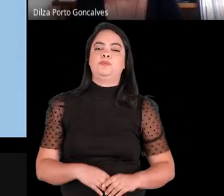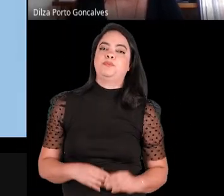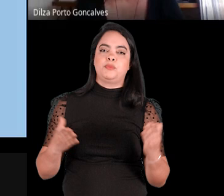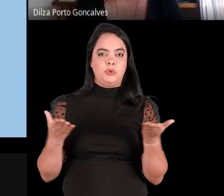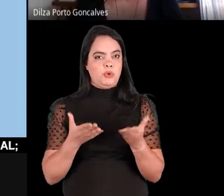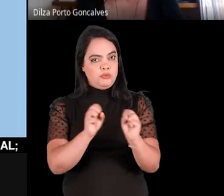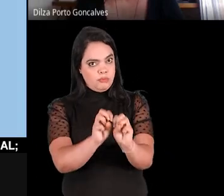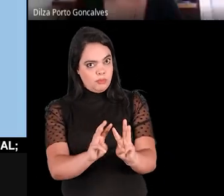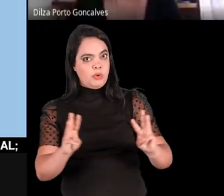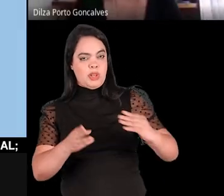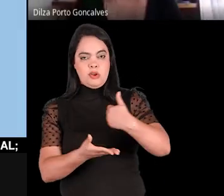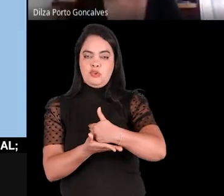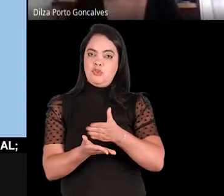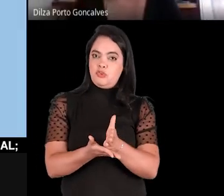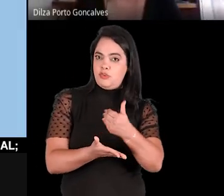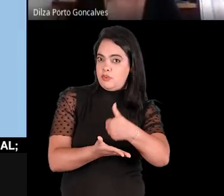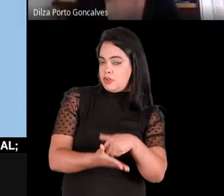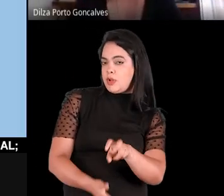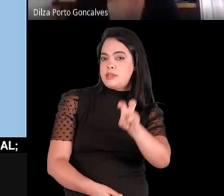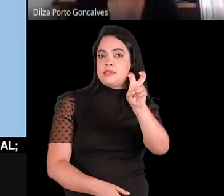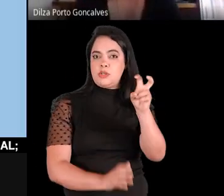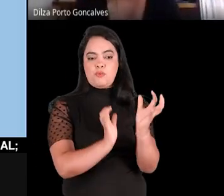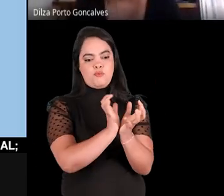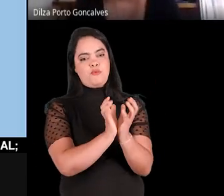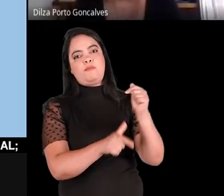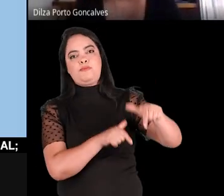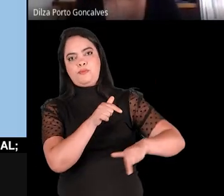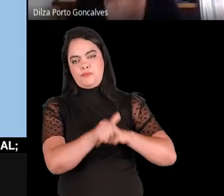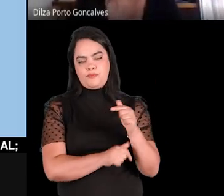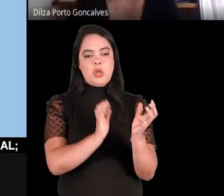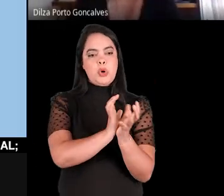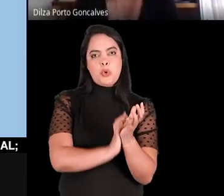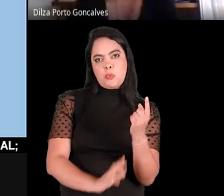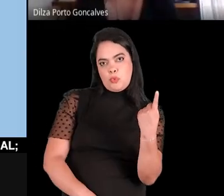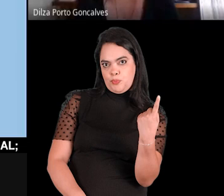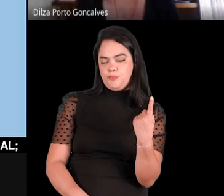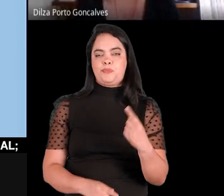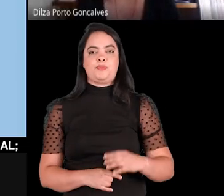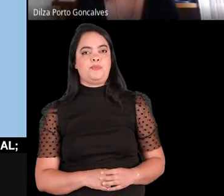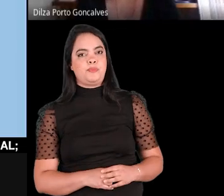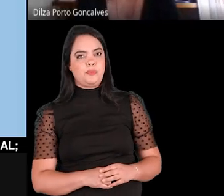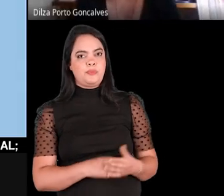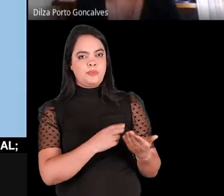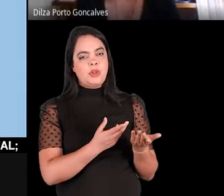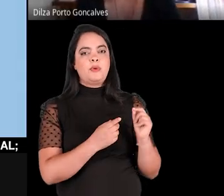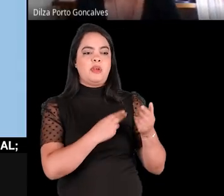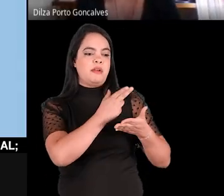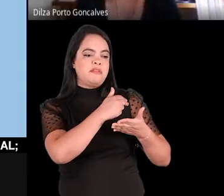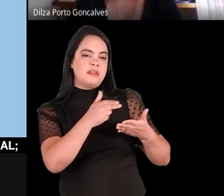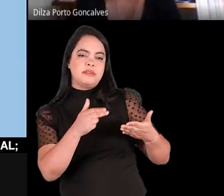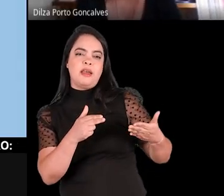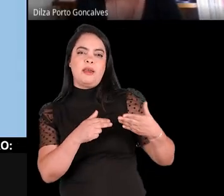do Bicentenário está dividido em 5 grupos de trabalho. O grupo 1, né, desenho do portal